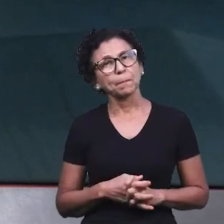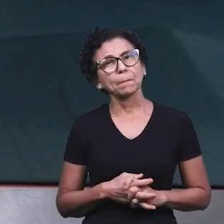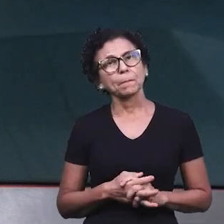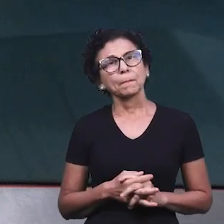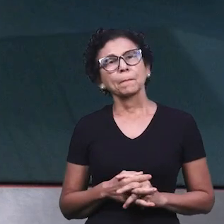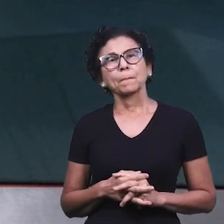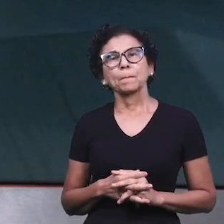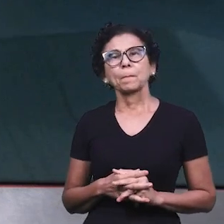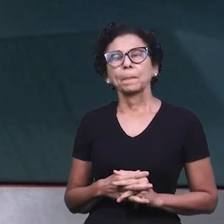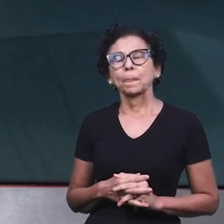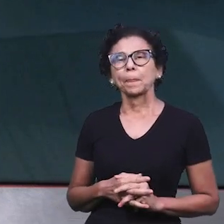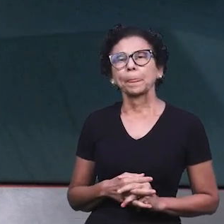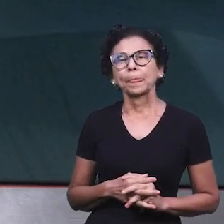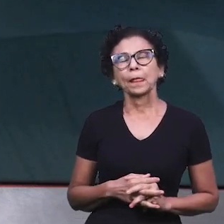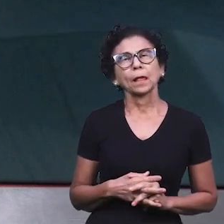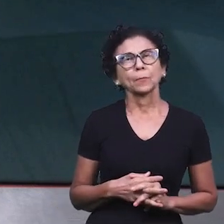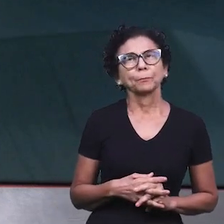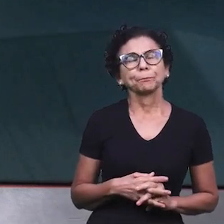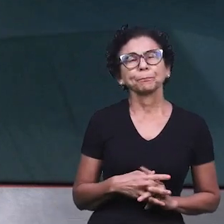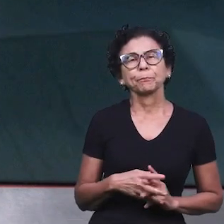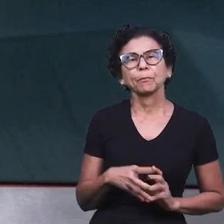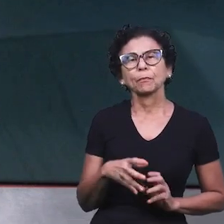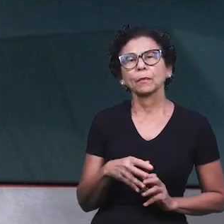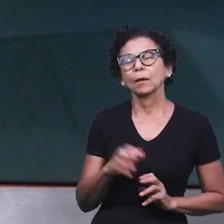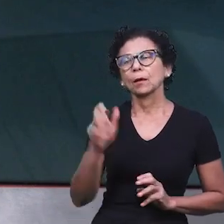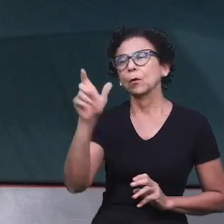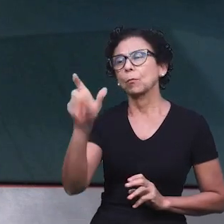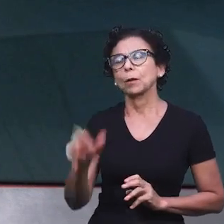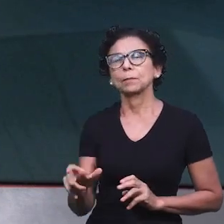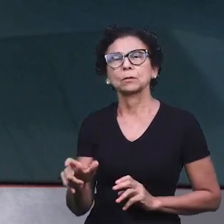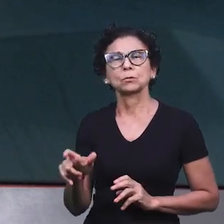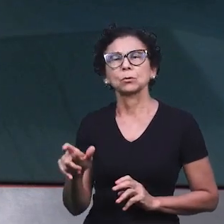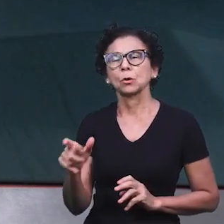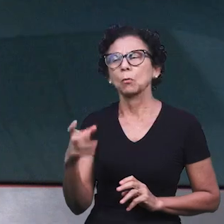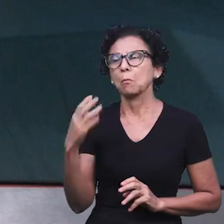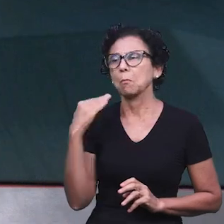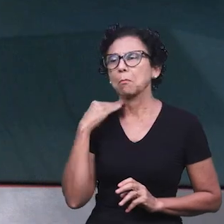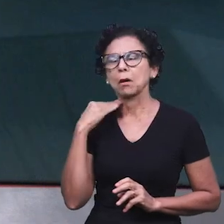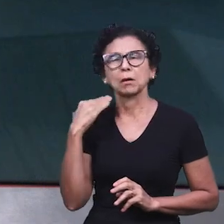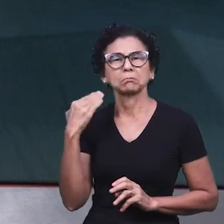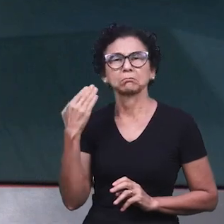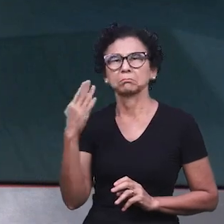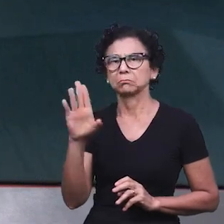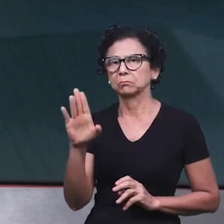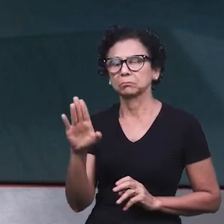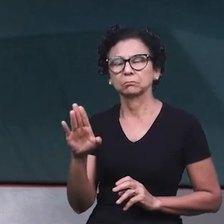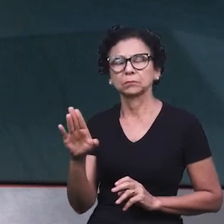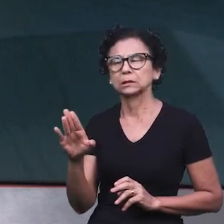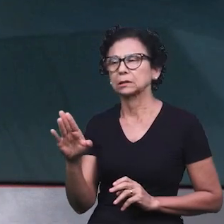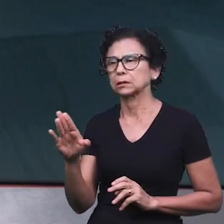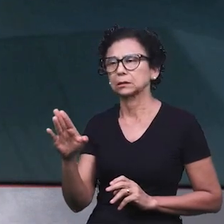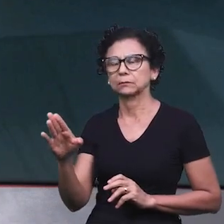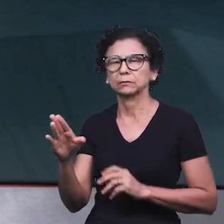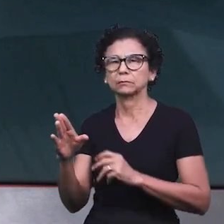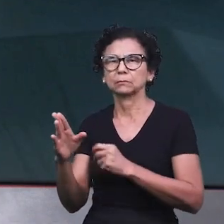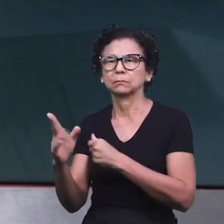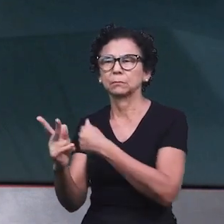quando você negocia com um credor qualquer, um empréstimo ou uma compra a